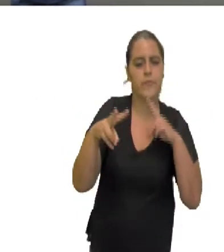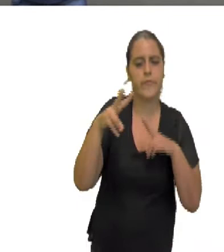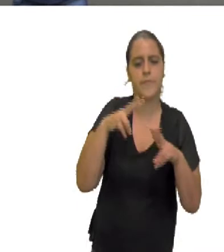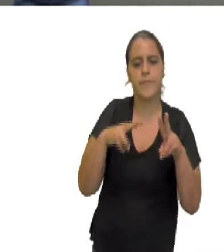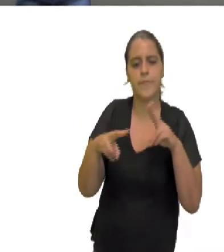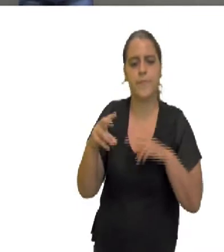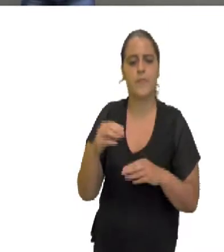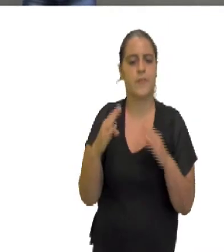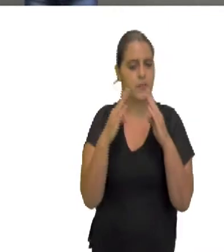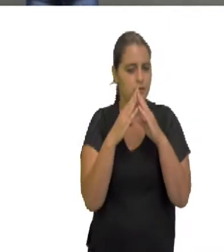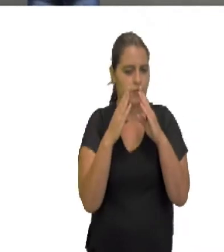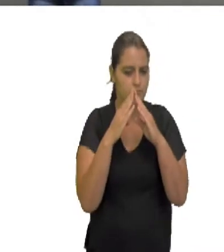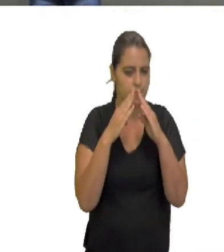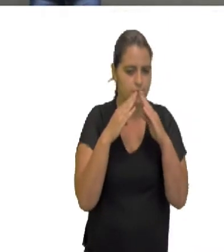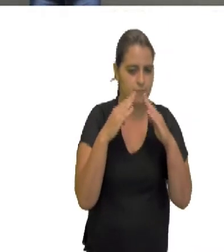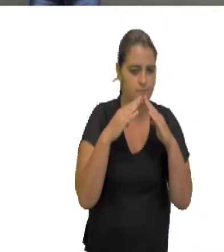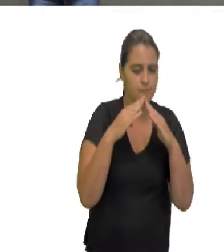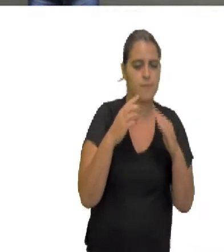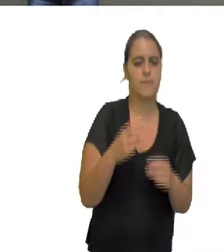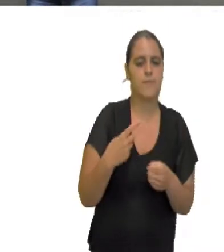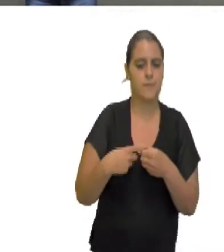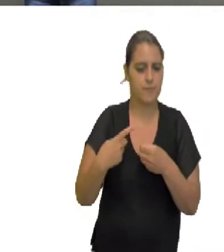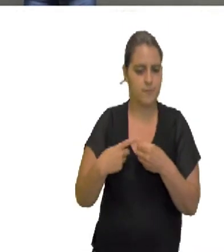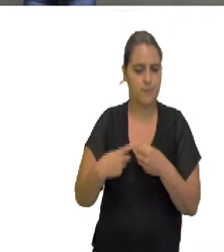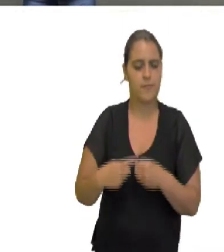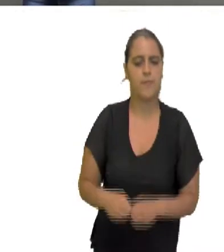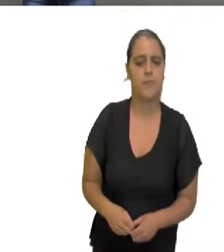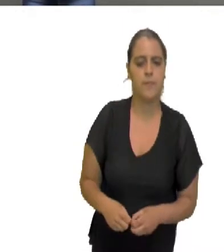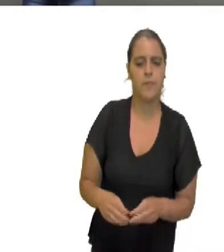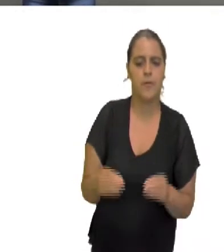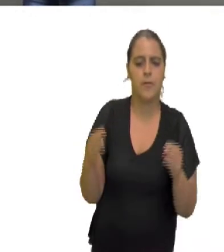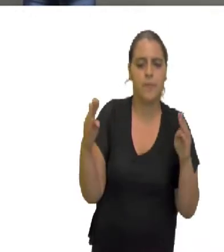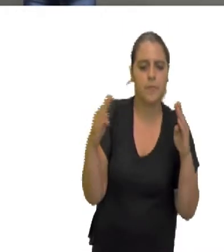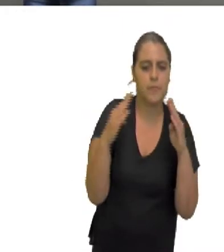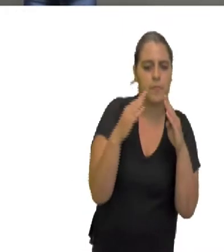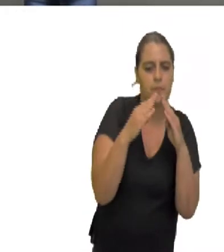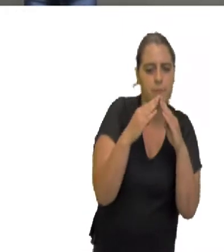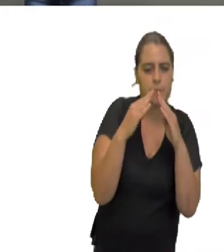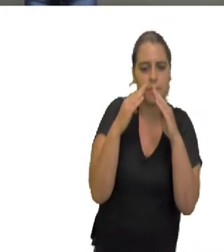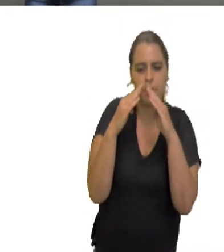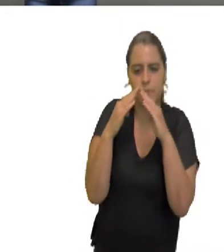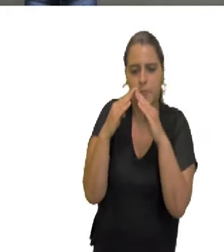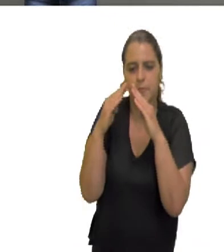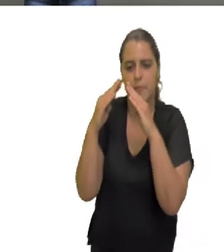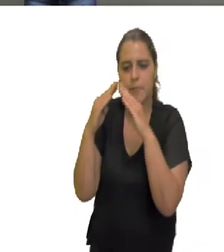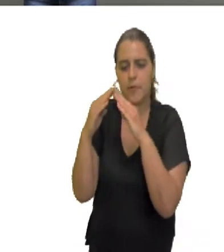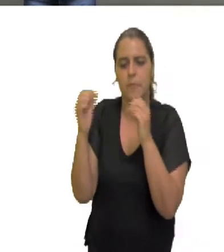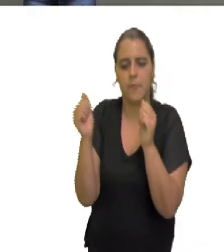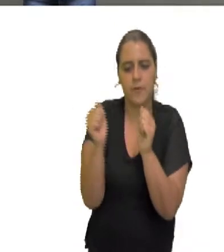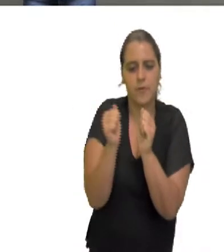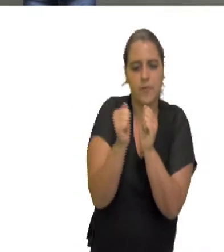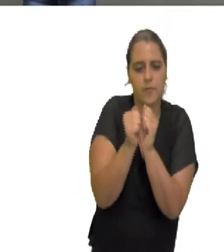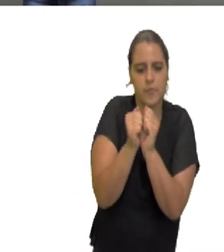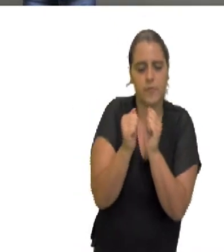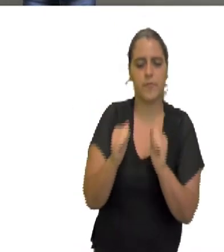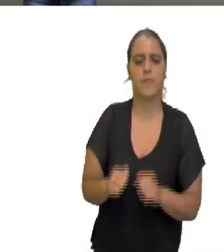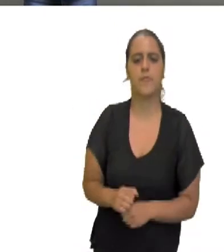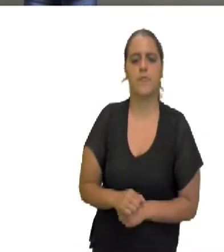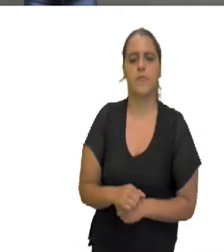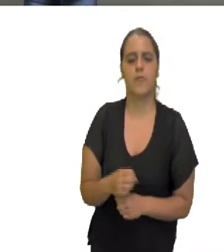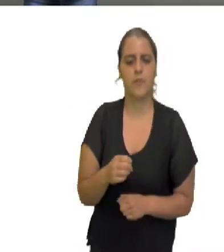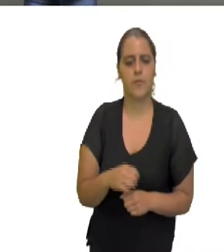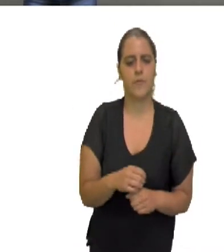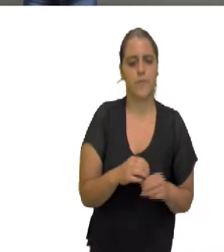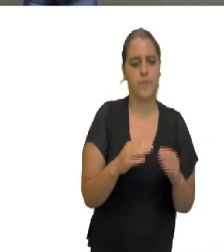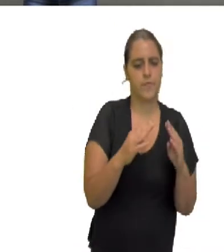as moradias na cidade, elas são sempre com loteamentos bem pertinhos uns